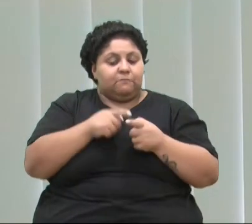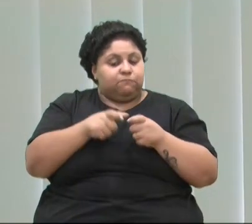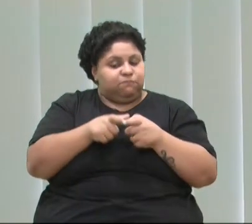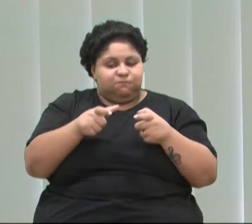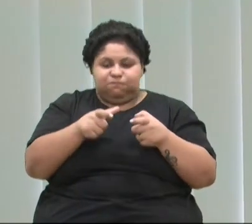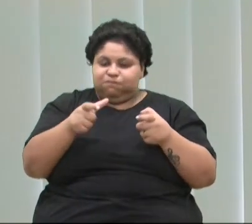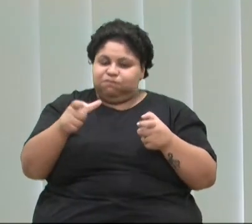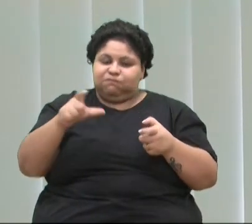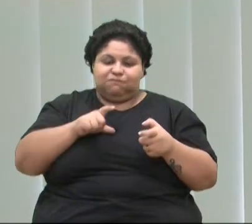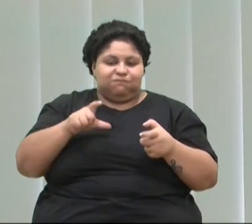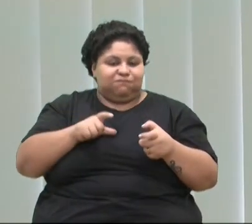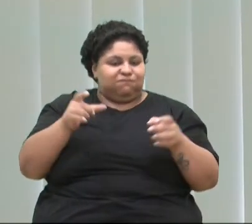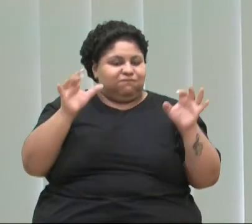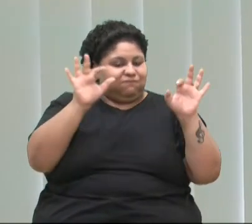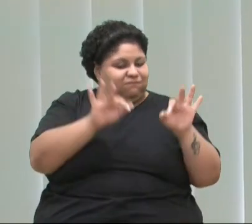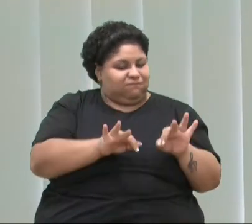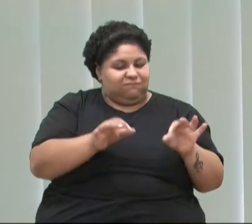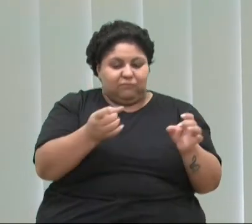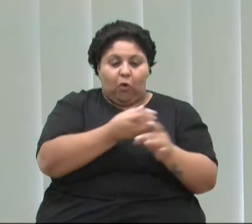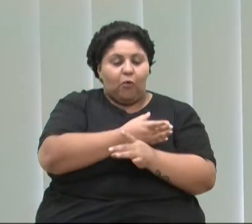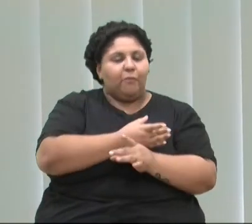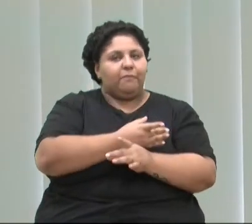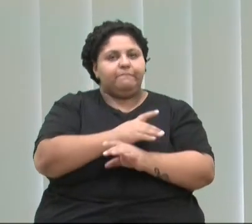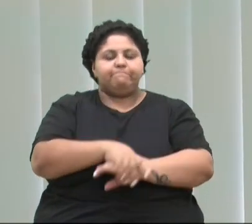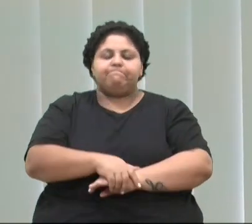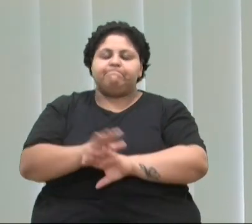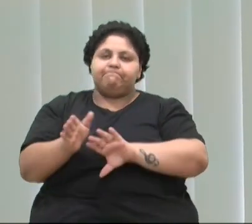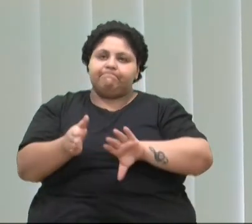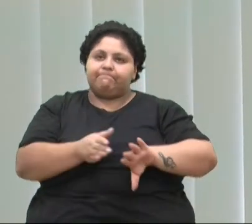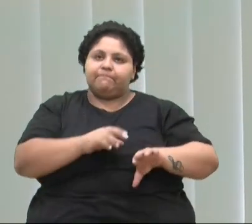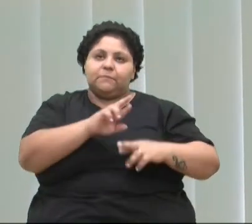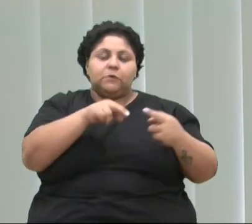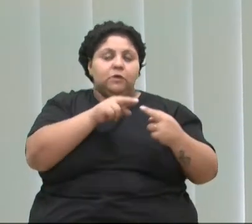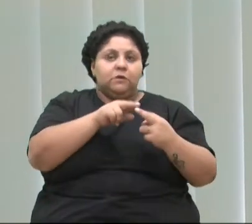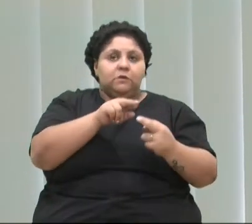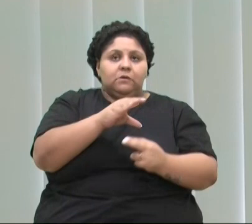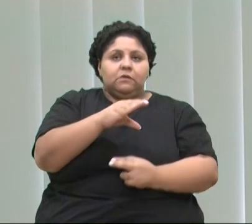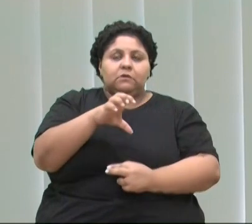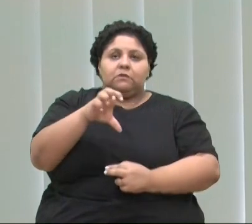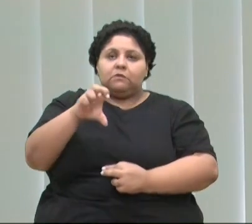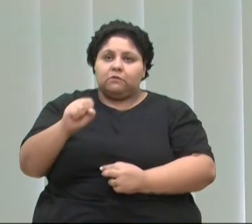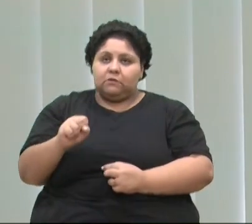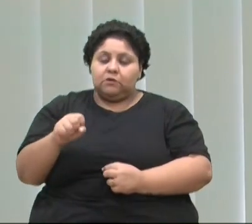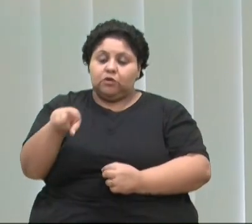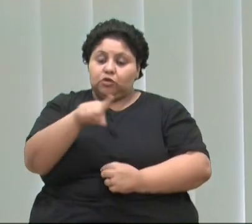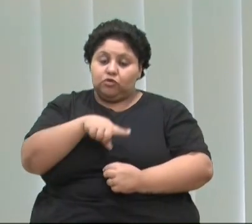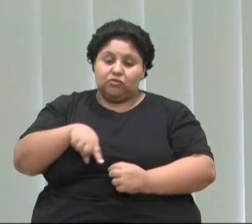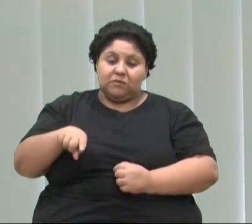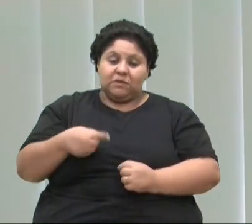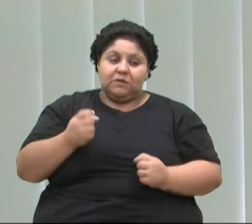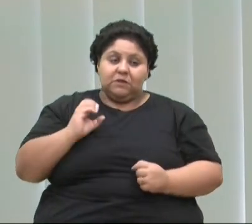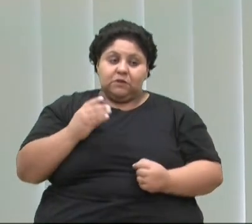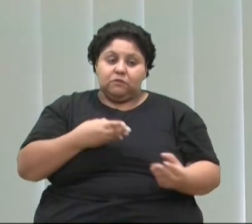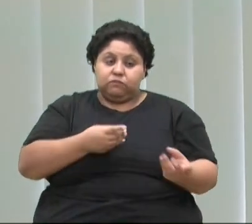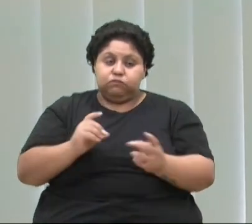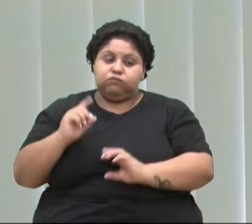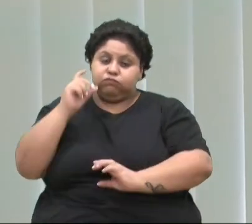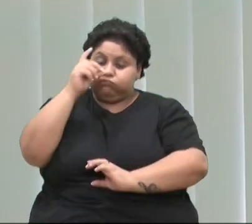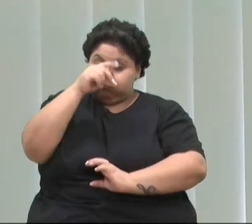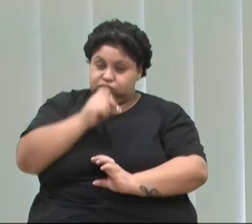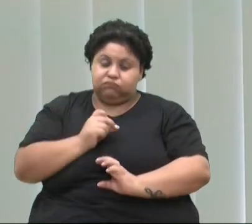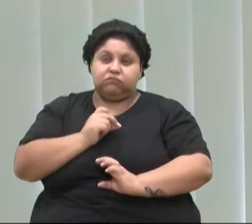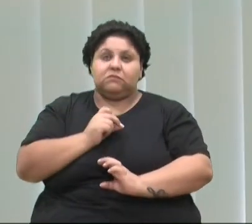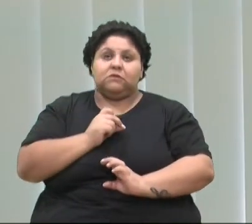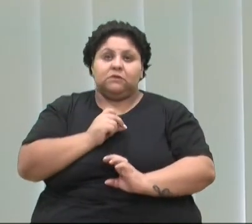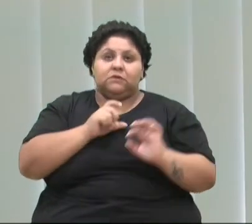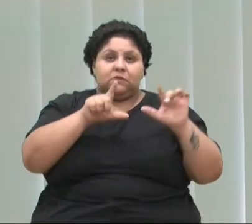vai poder ser concretizada. E, com relação ao CES, nós estamos realmente com muitas dificuldades ali. A